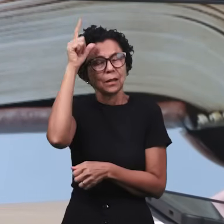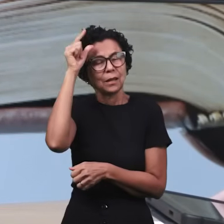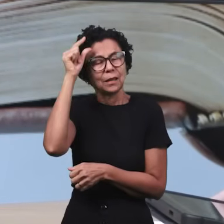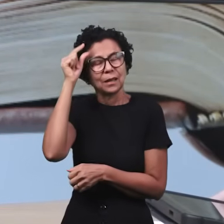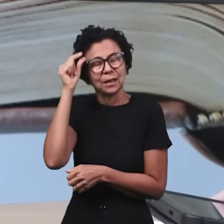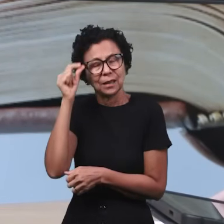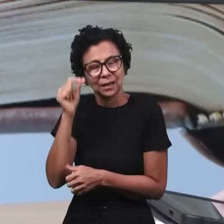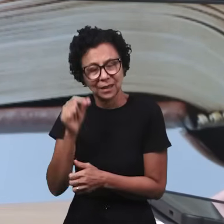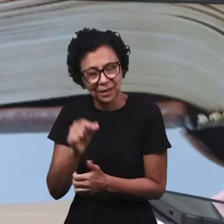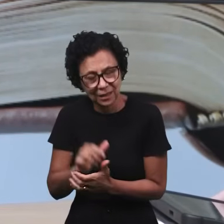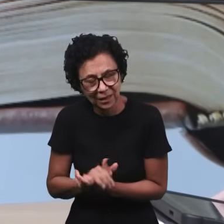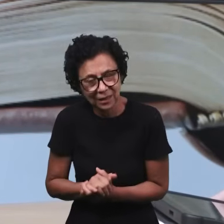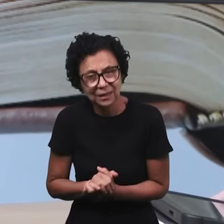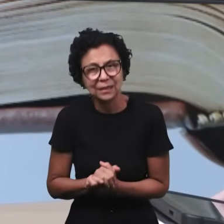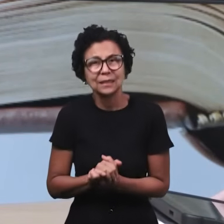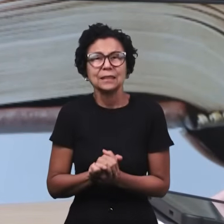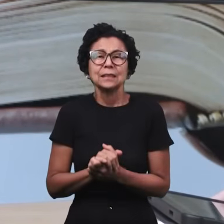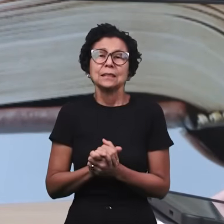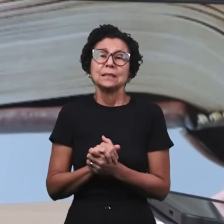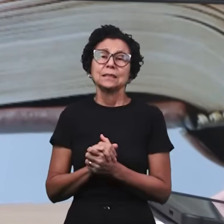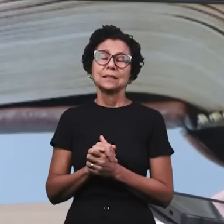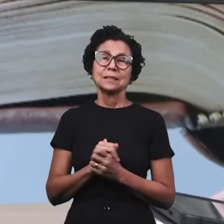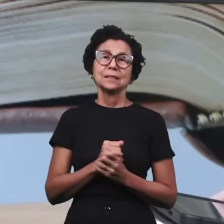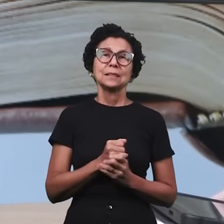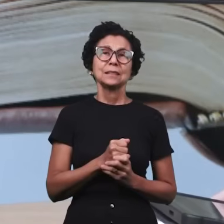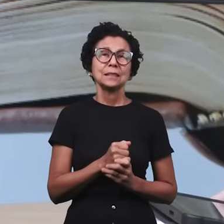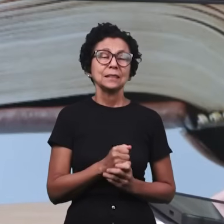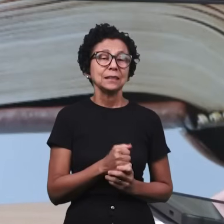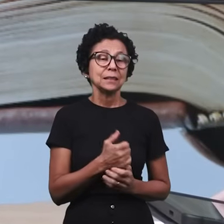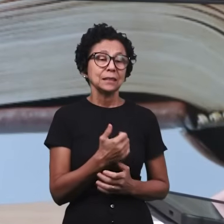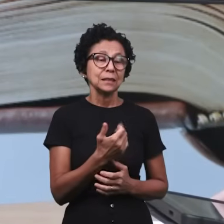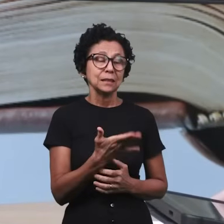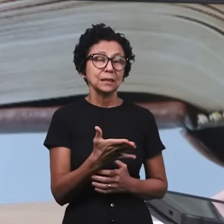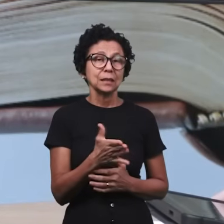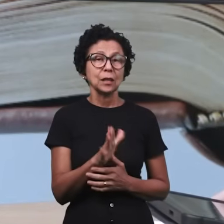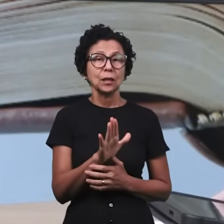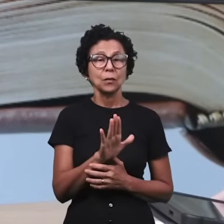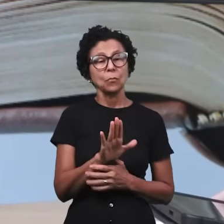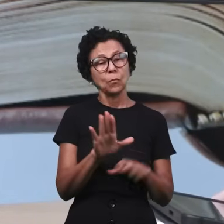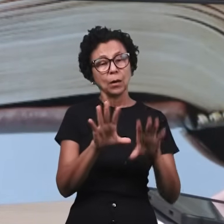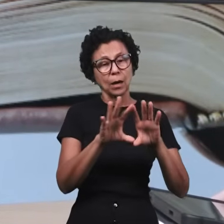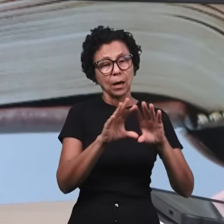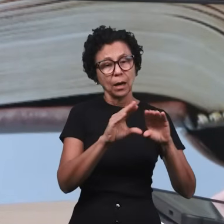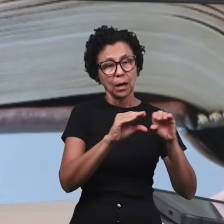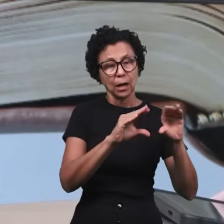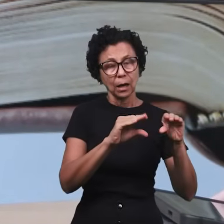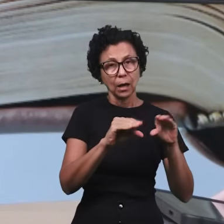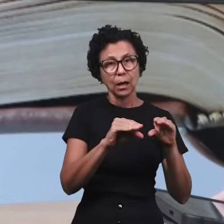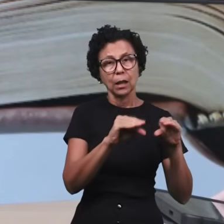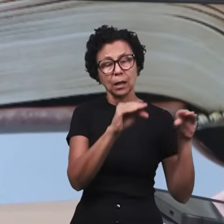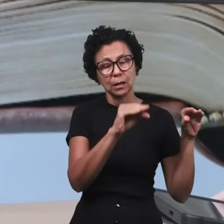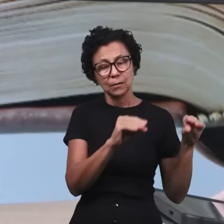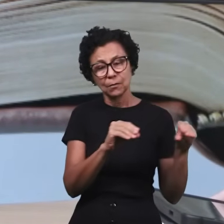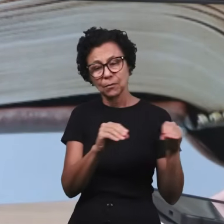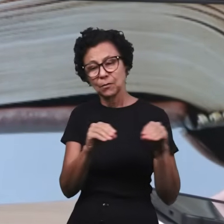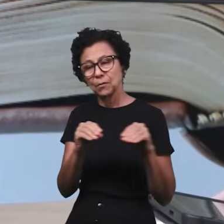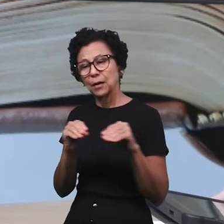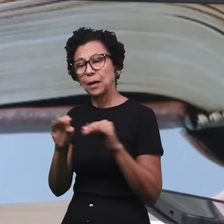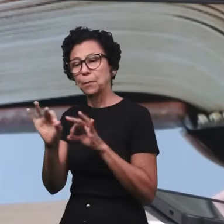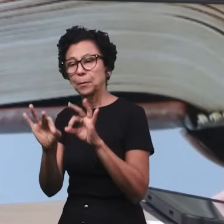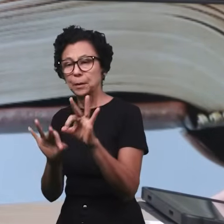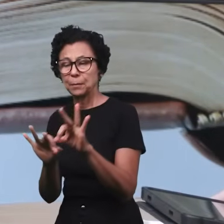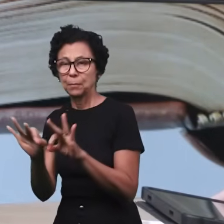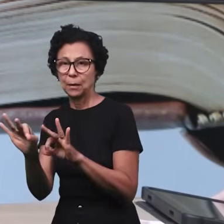falou. Ela vai ser levada para servir como matéria-prima para